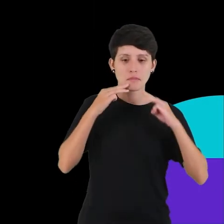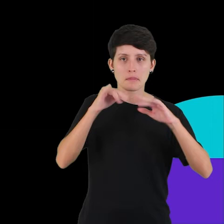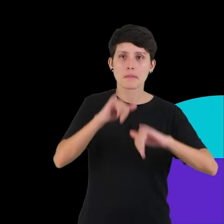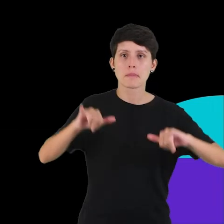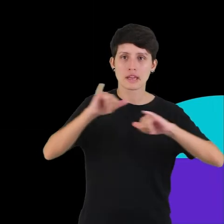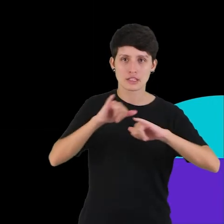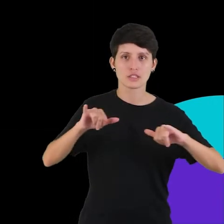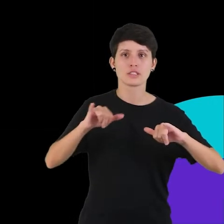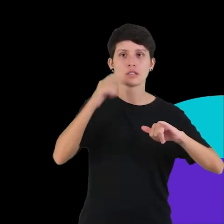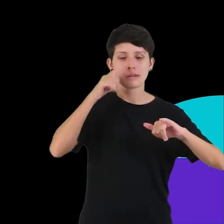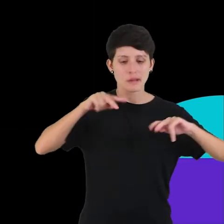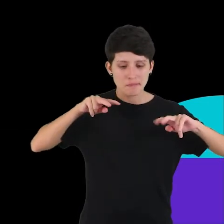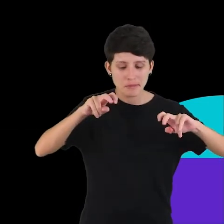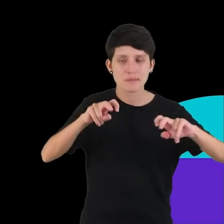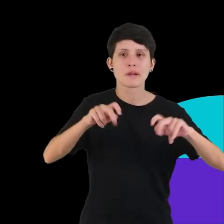E aí,